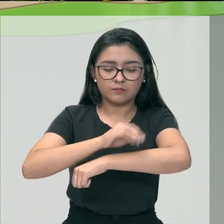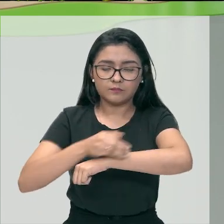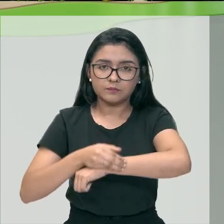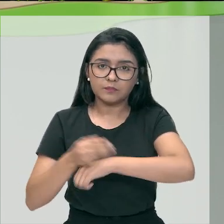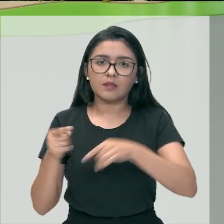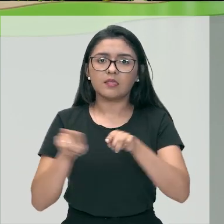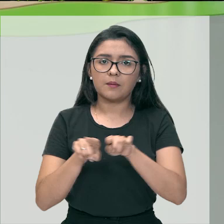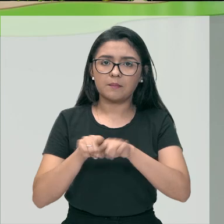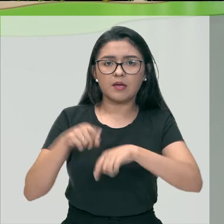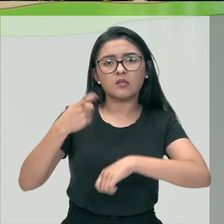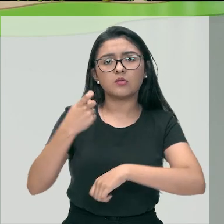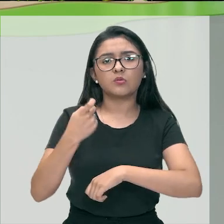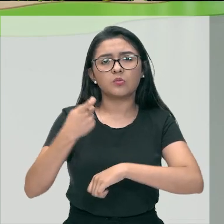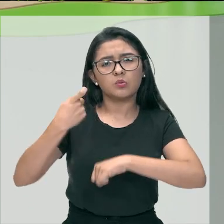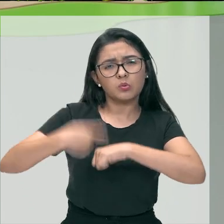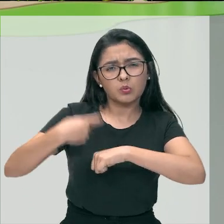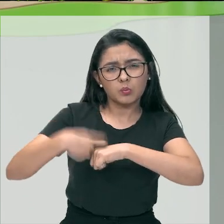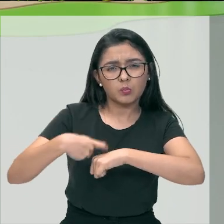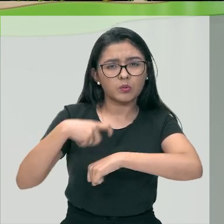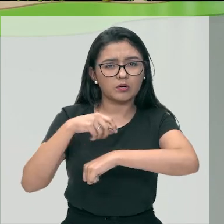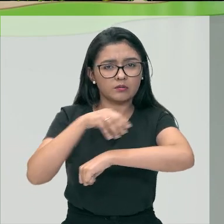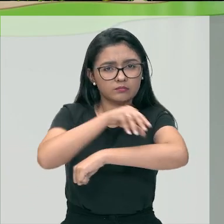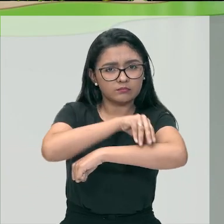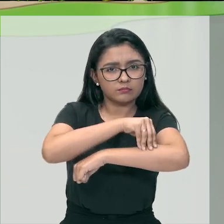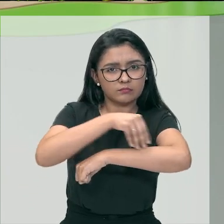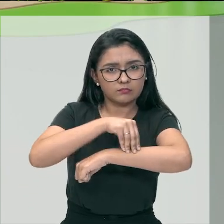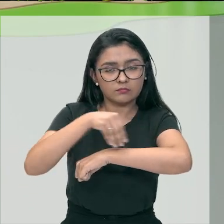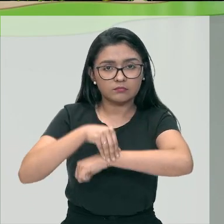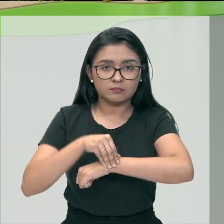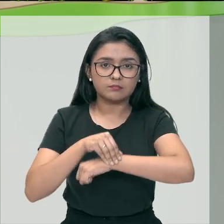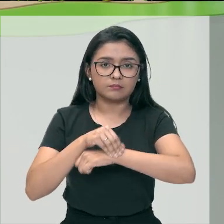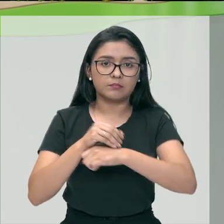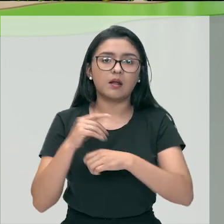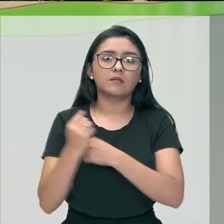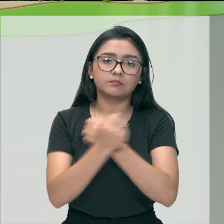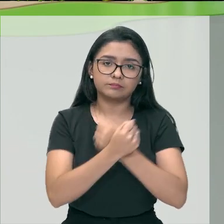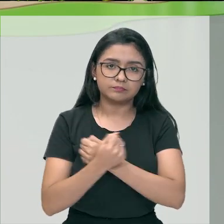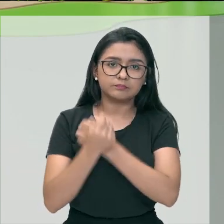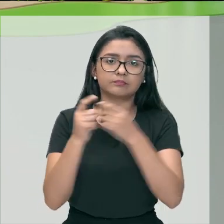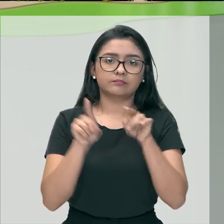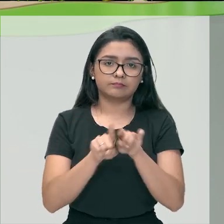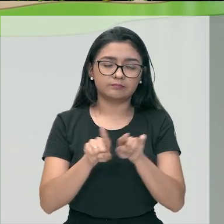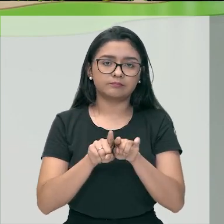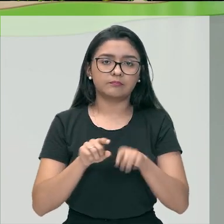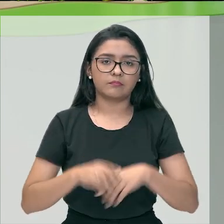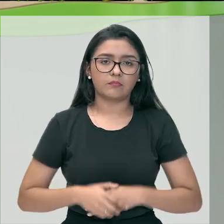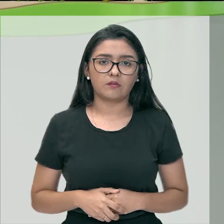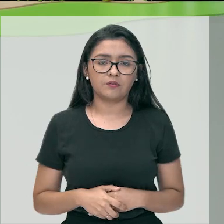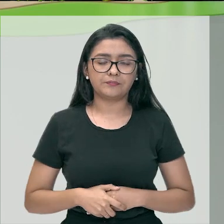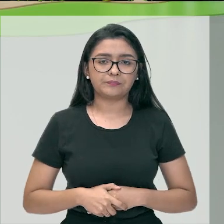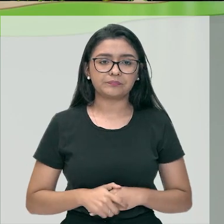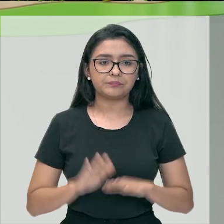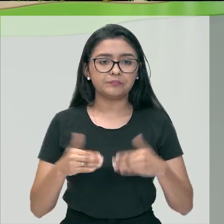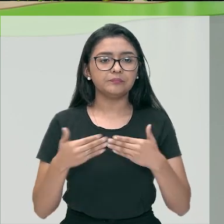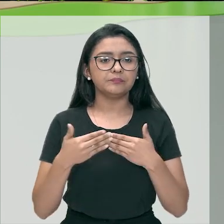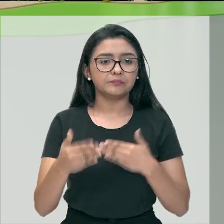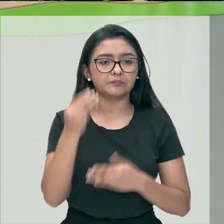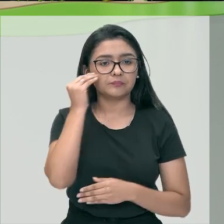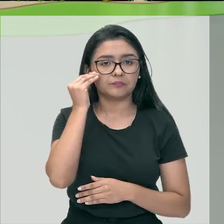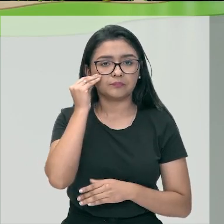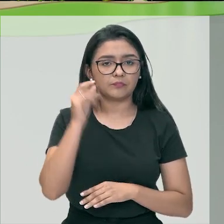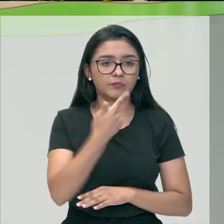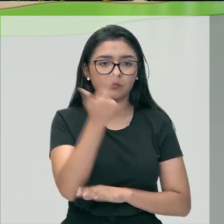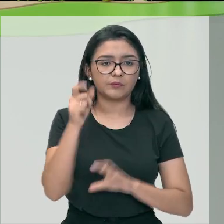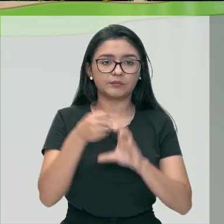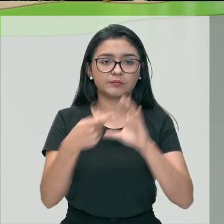têm placas ali mais grossas, como o jacaré, por exemplo, é justamente para favorecer a vida no ambiente terrestre. Então vamos lá